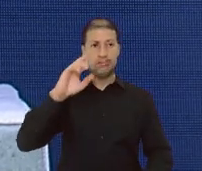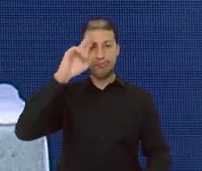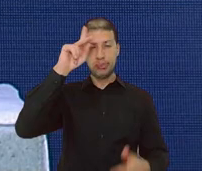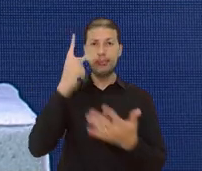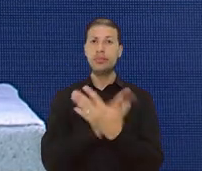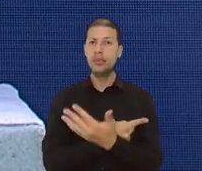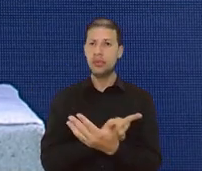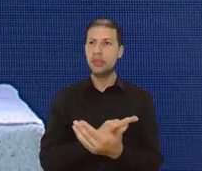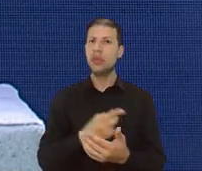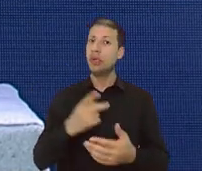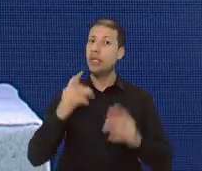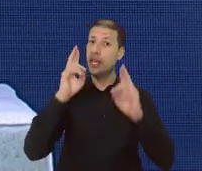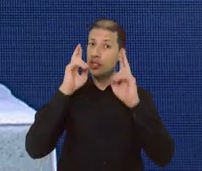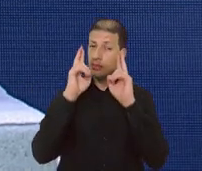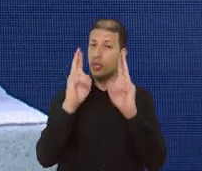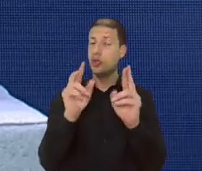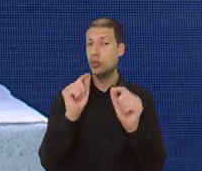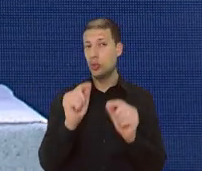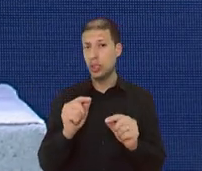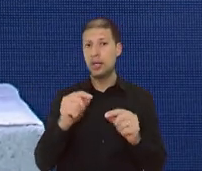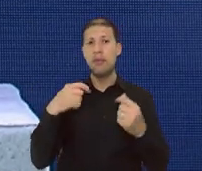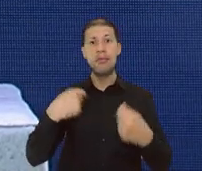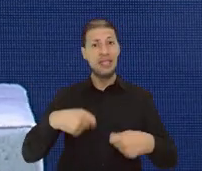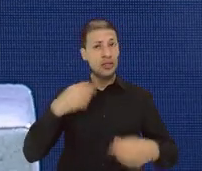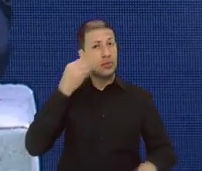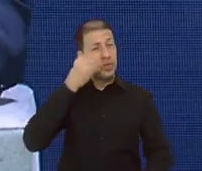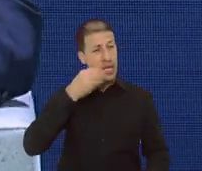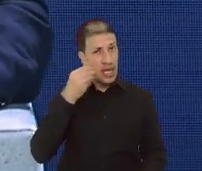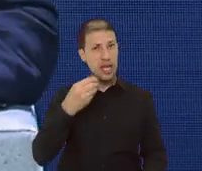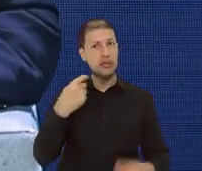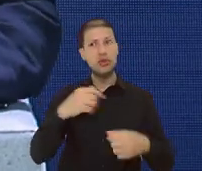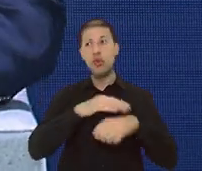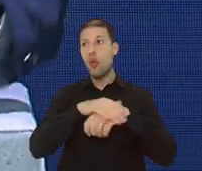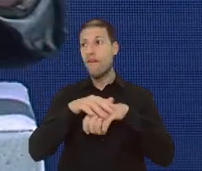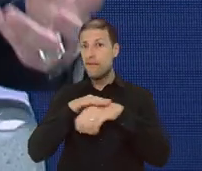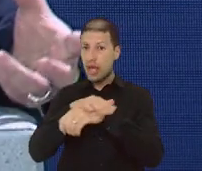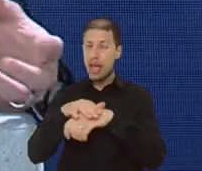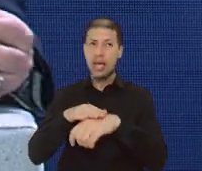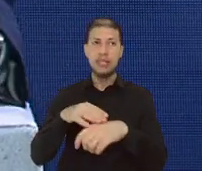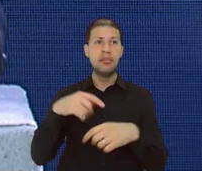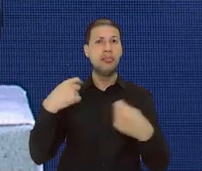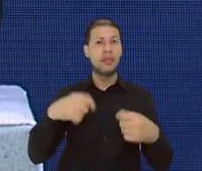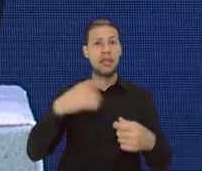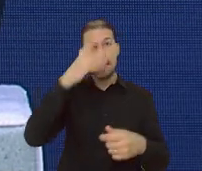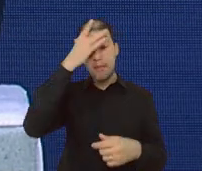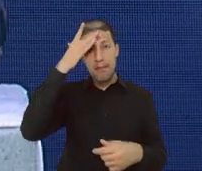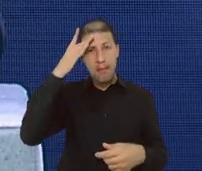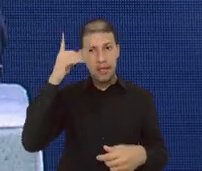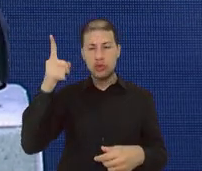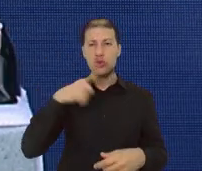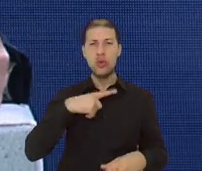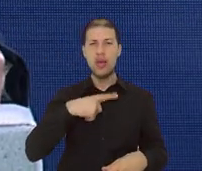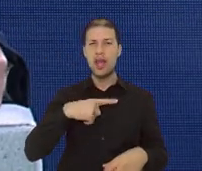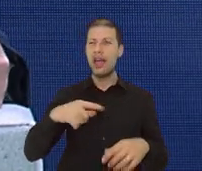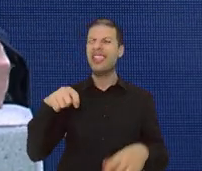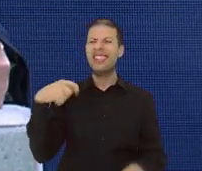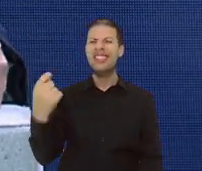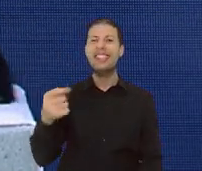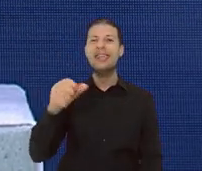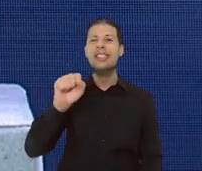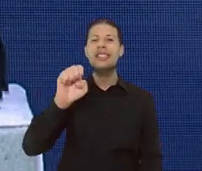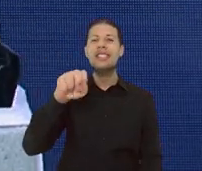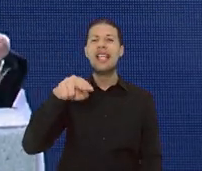o fato de que precisa de experiência precisa de conversa precisa de de gente mais Senior precisa de uma boa conversa com o conselho